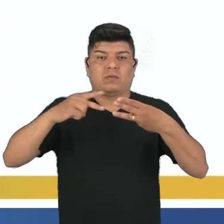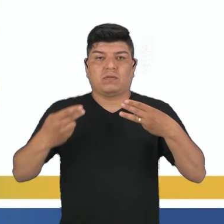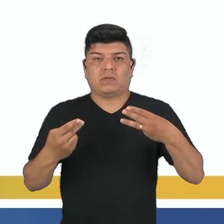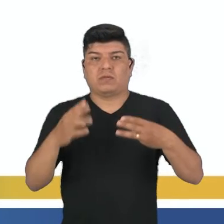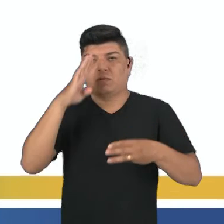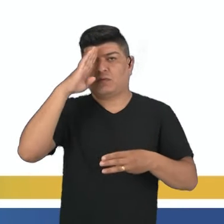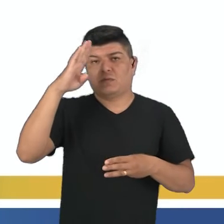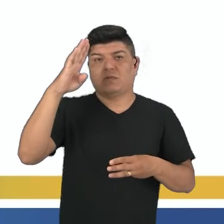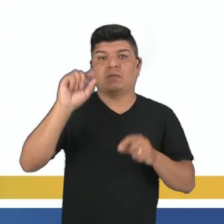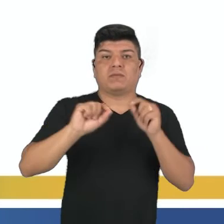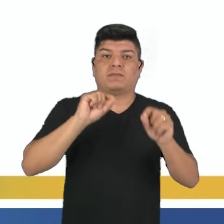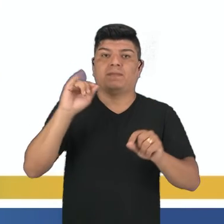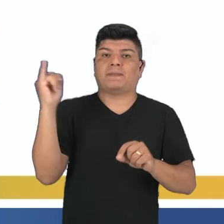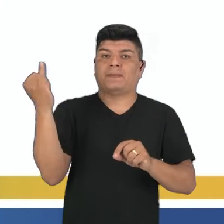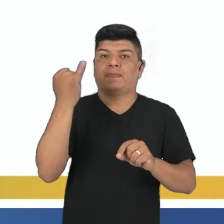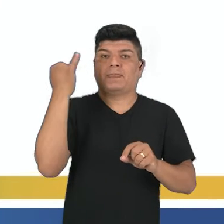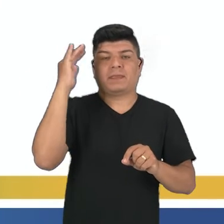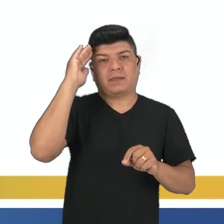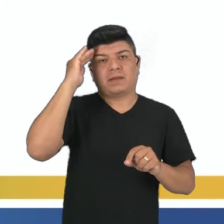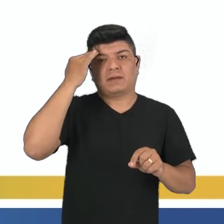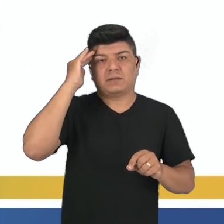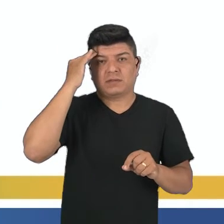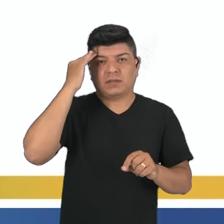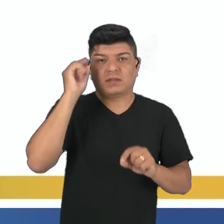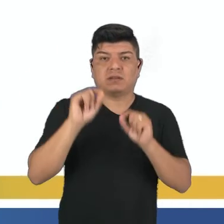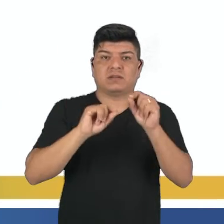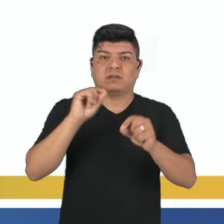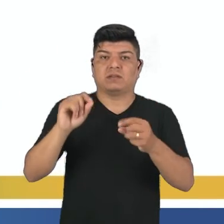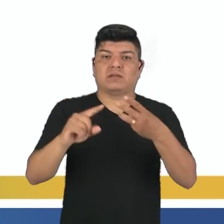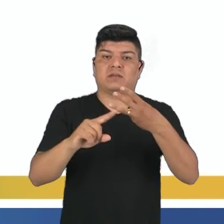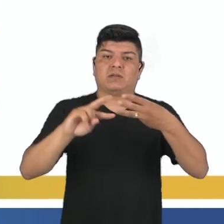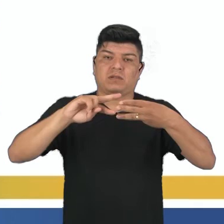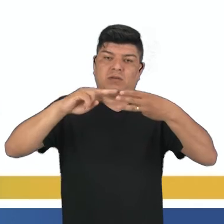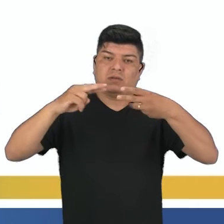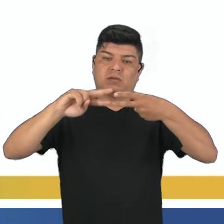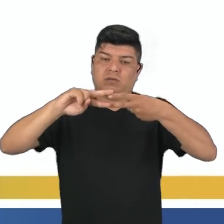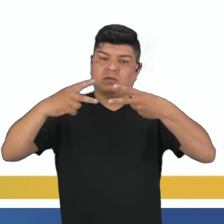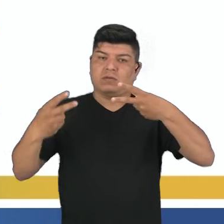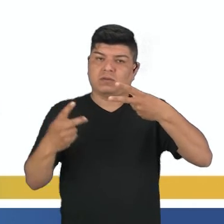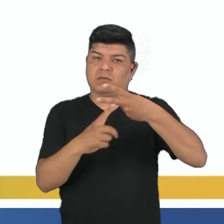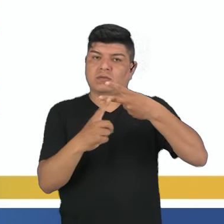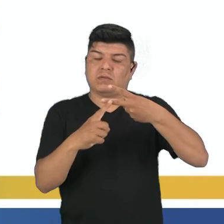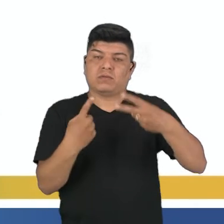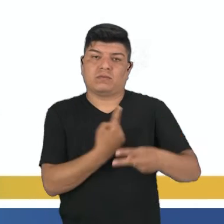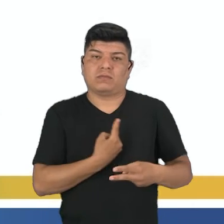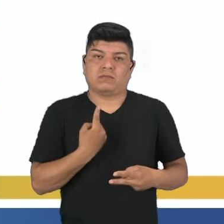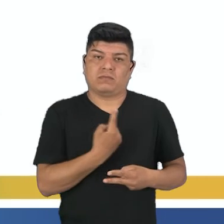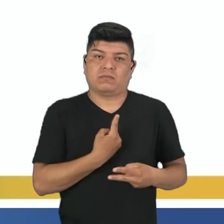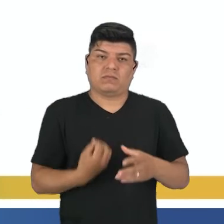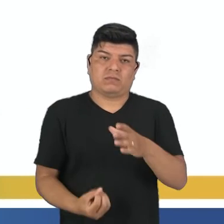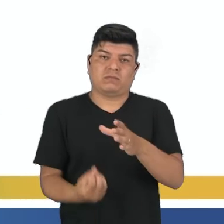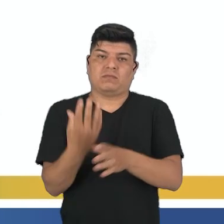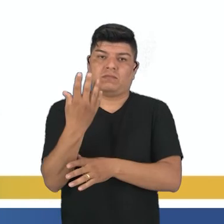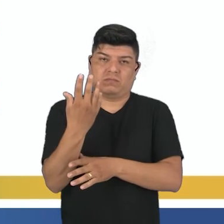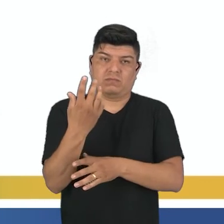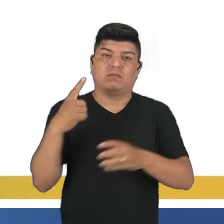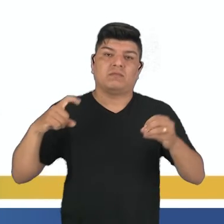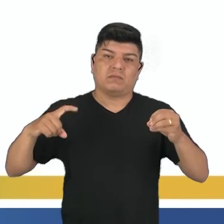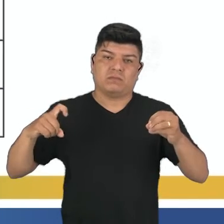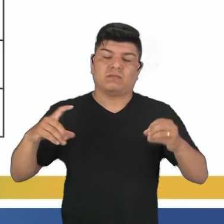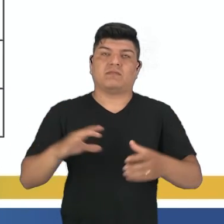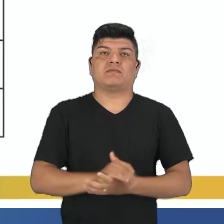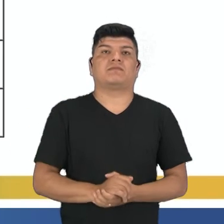foram fundamentais, então, para compreender que os alelos segregam-se de maneira independente durante a formação dos